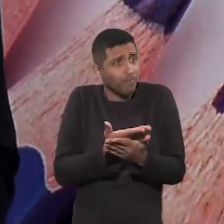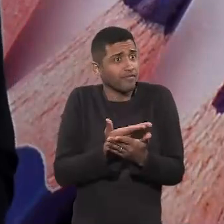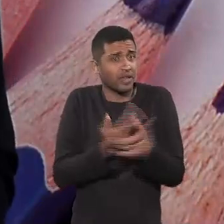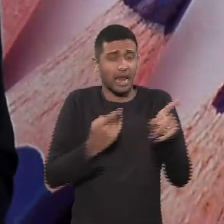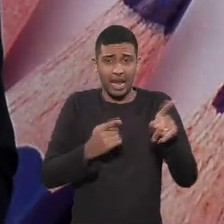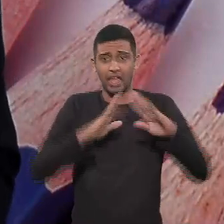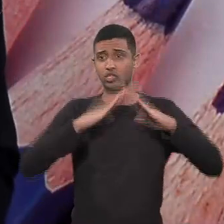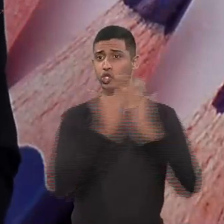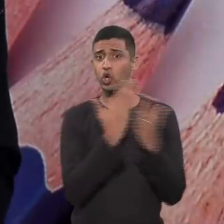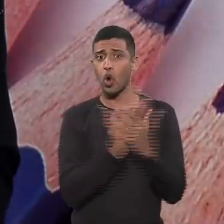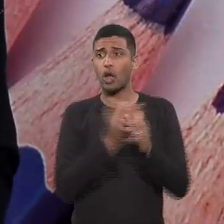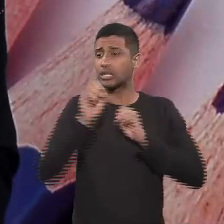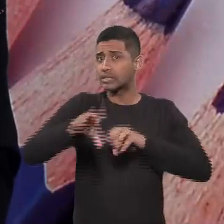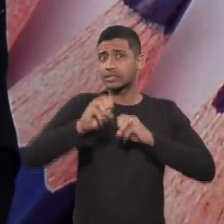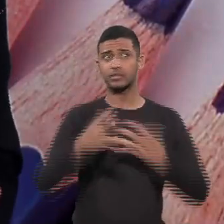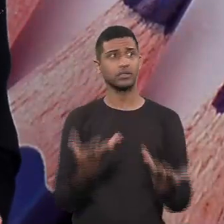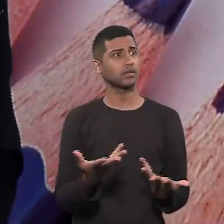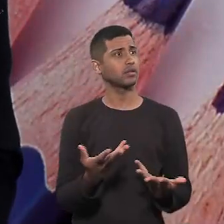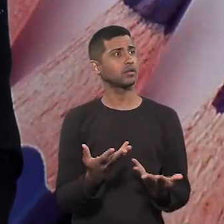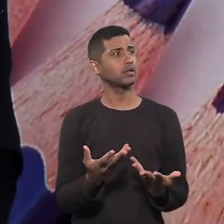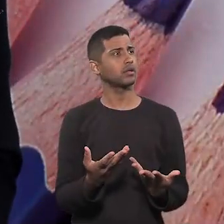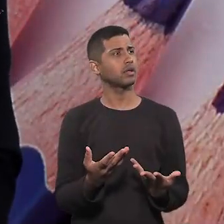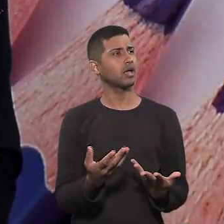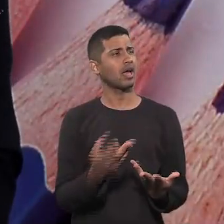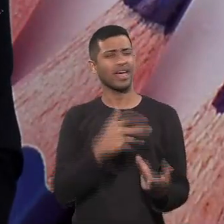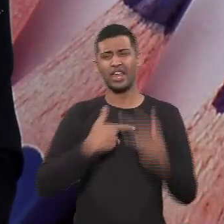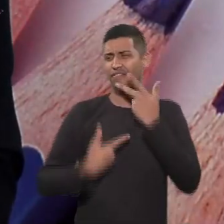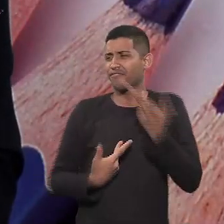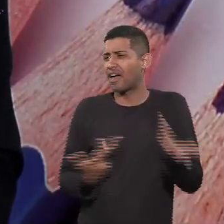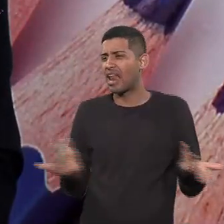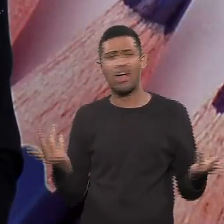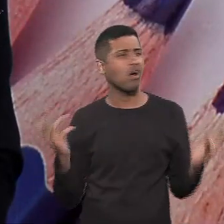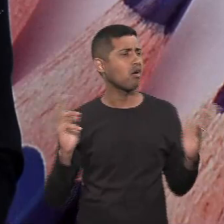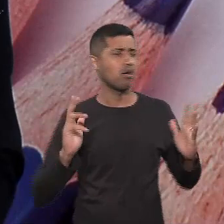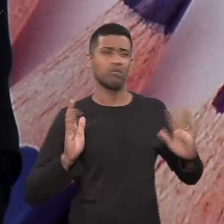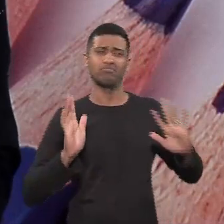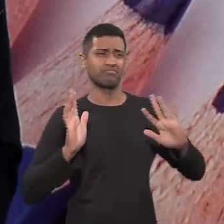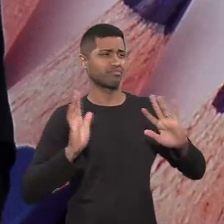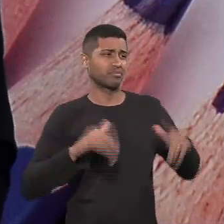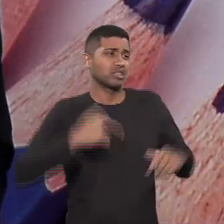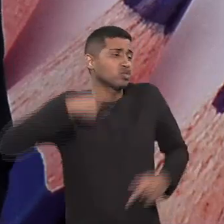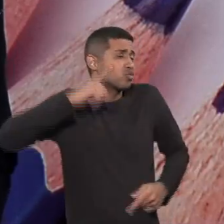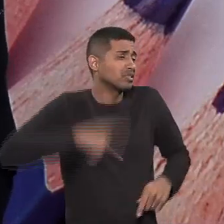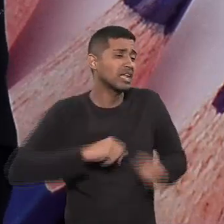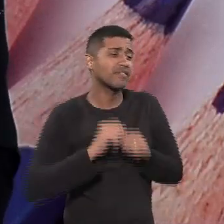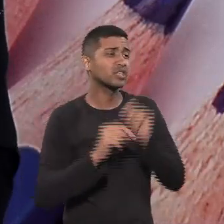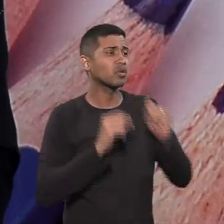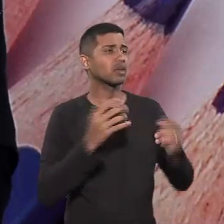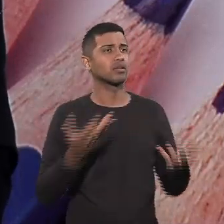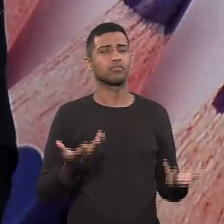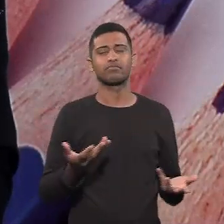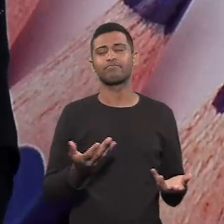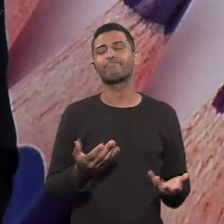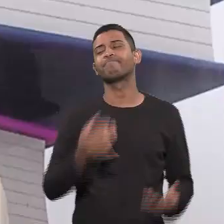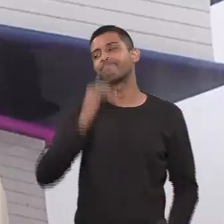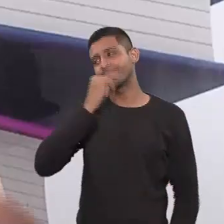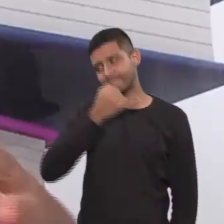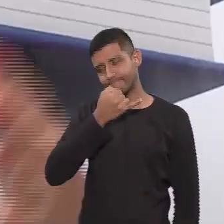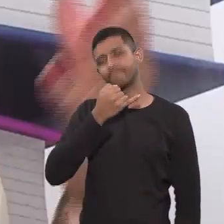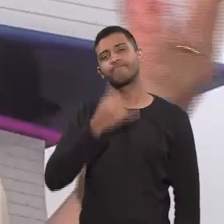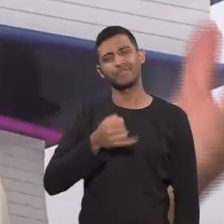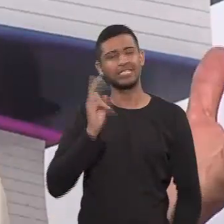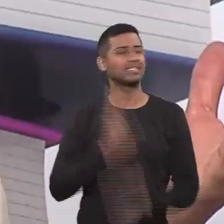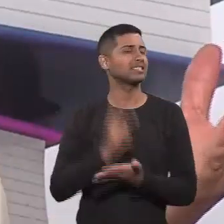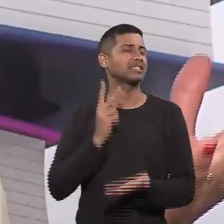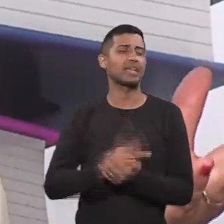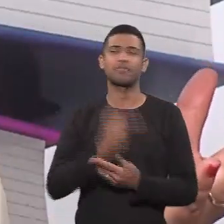instituição de ensino. E aí a instituição de ensino vira para eles e fala, olha, não sei o que fazer. Infelizmente, Daniela, isso a